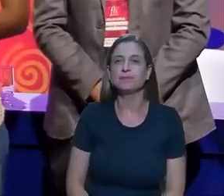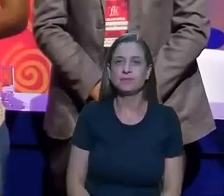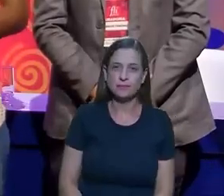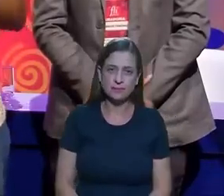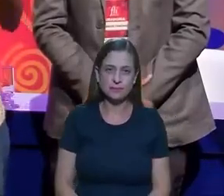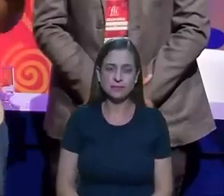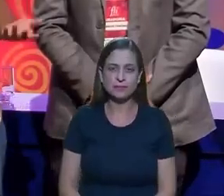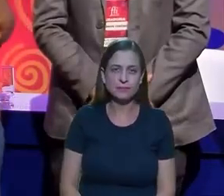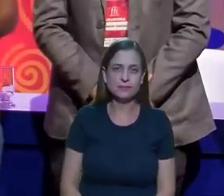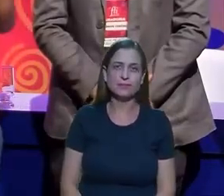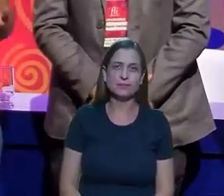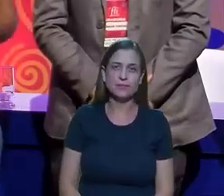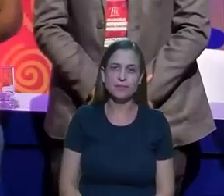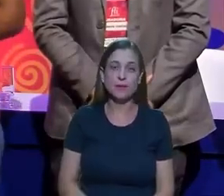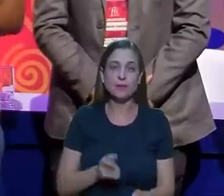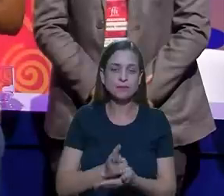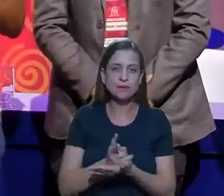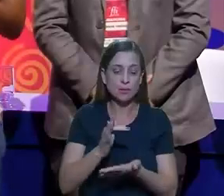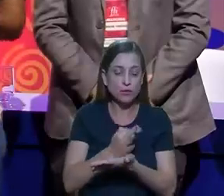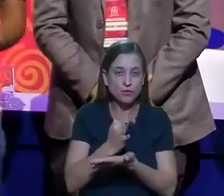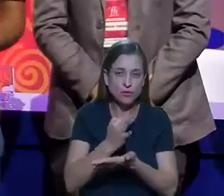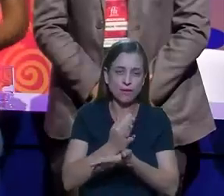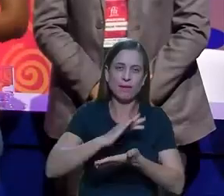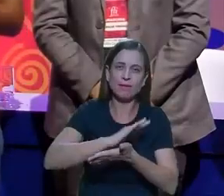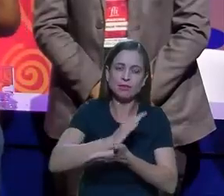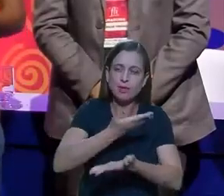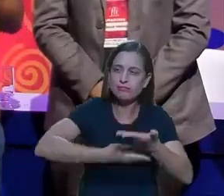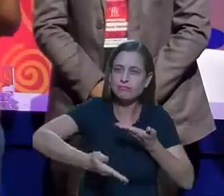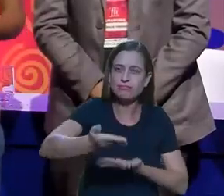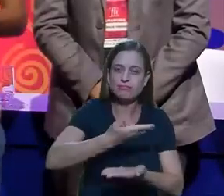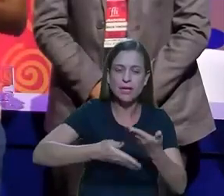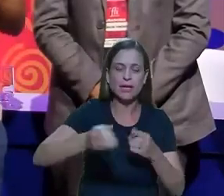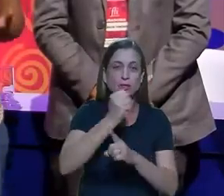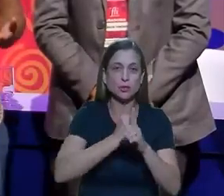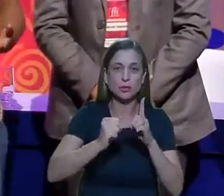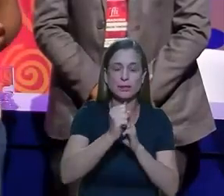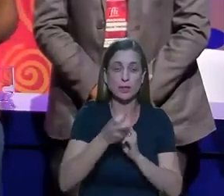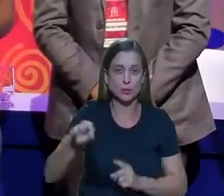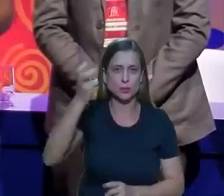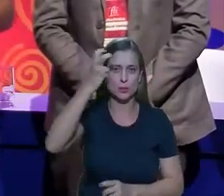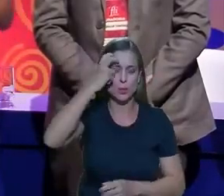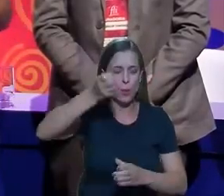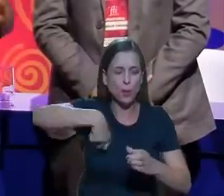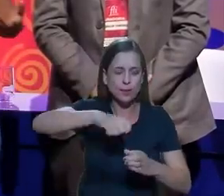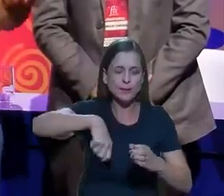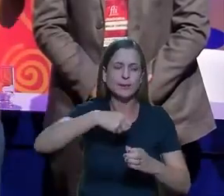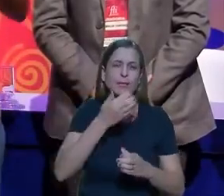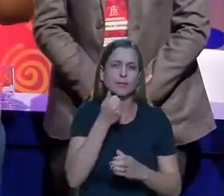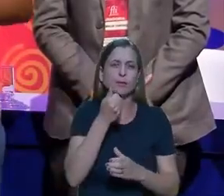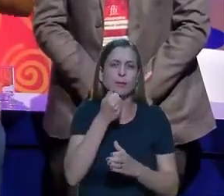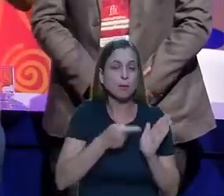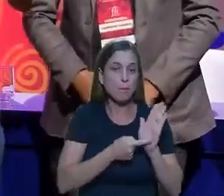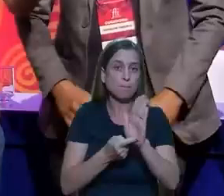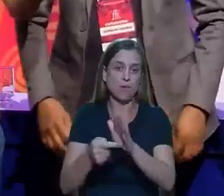ele se integra mais com a comunidade, com o Araxá, das mais diversas formas, a literatura, a cultura, a gastronomia. E isso tudo está refletido não só